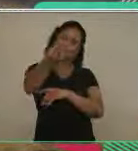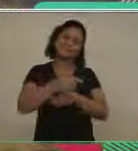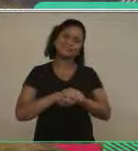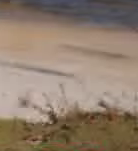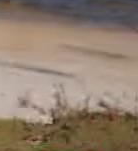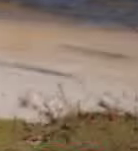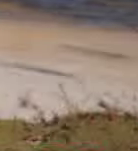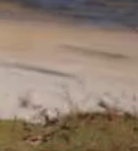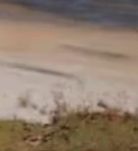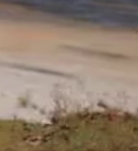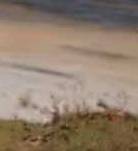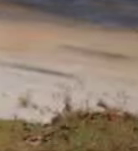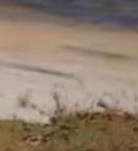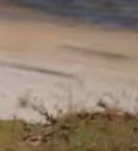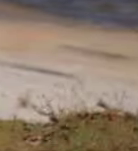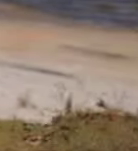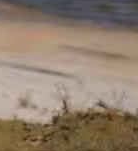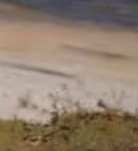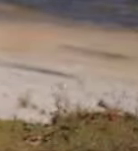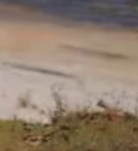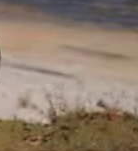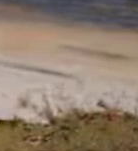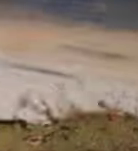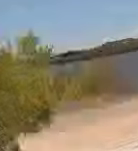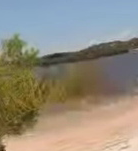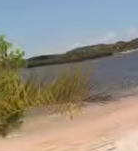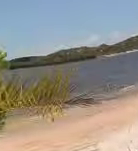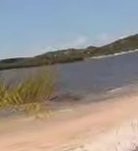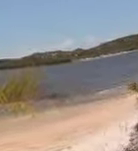Espero que vocês tenham gostado. Muito bacana. Até a próxima, hein?